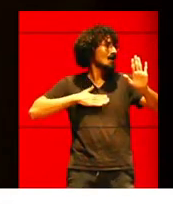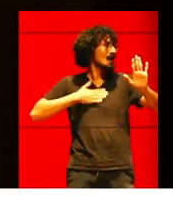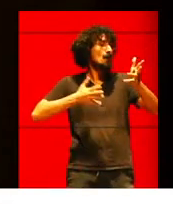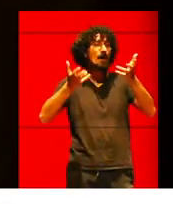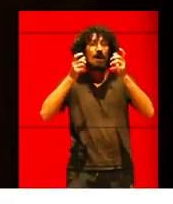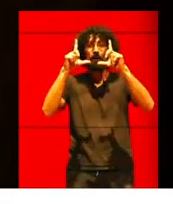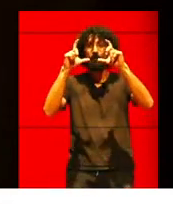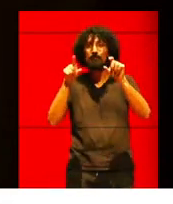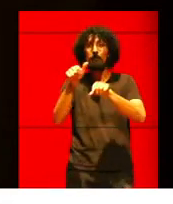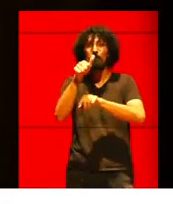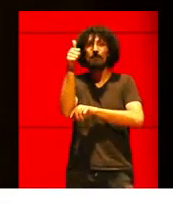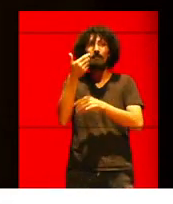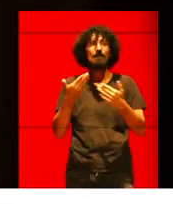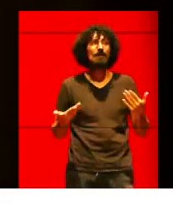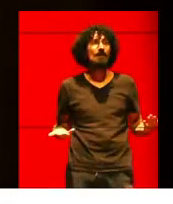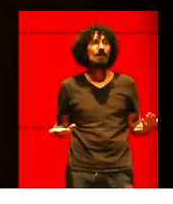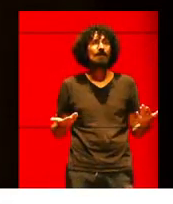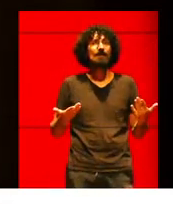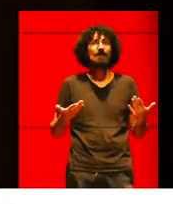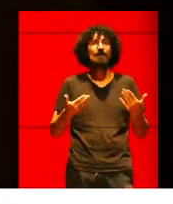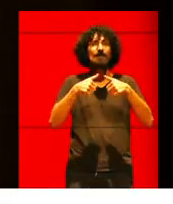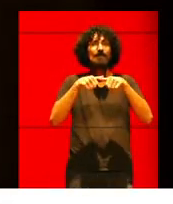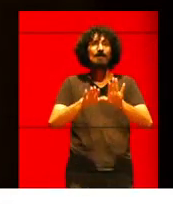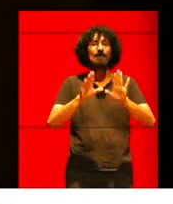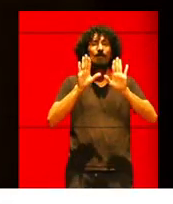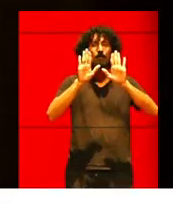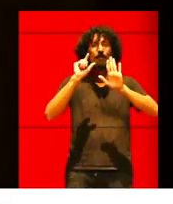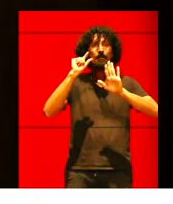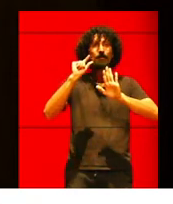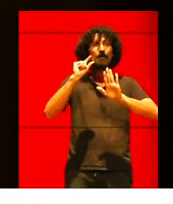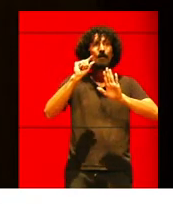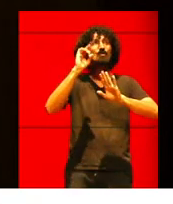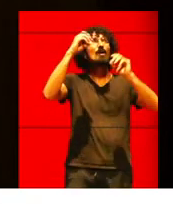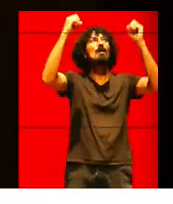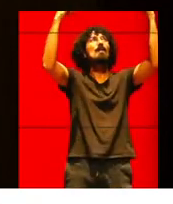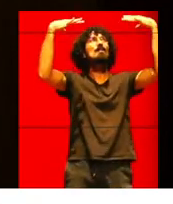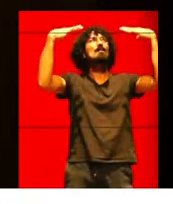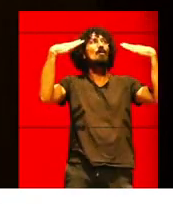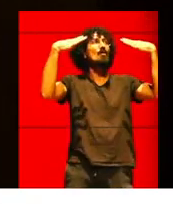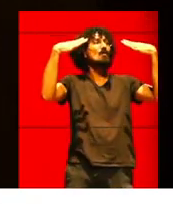Acende a luz do teatro pra gente um pouquinho. Só pra se registrar.